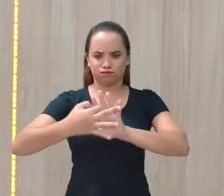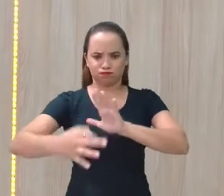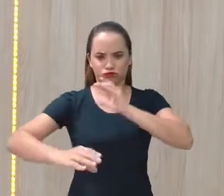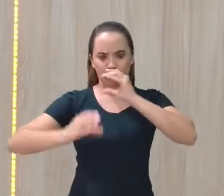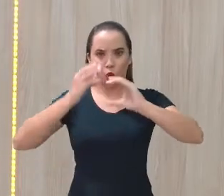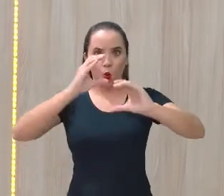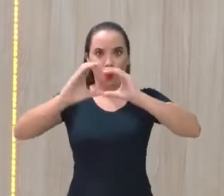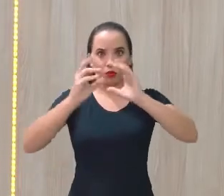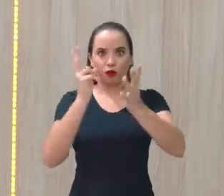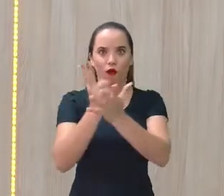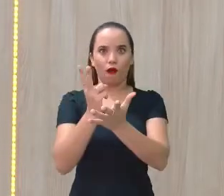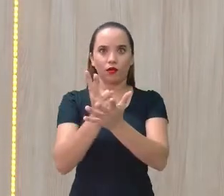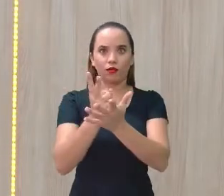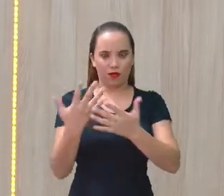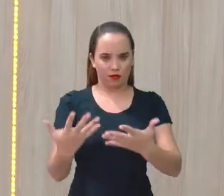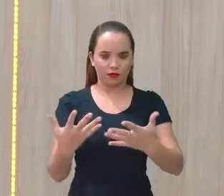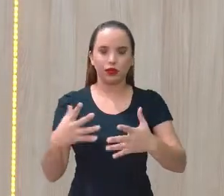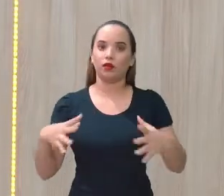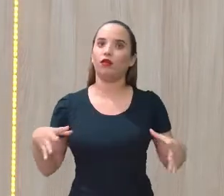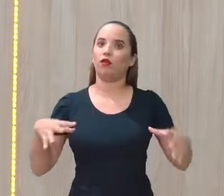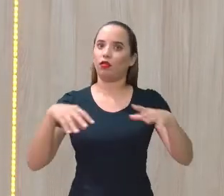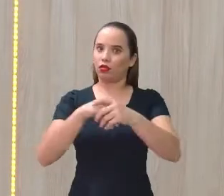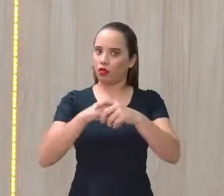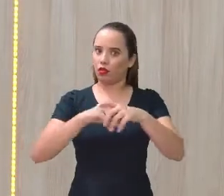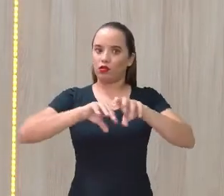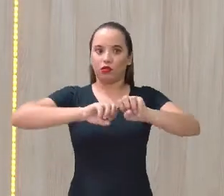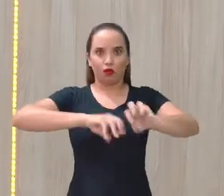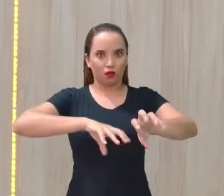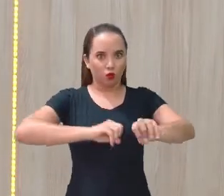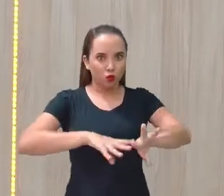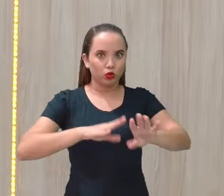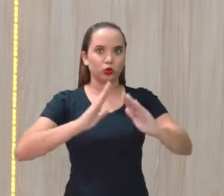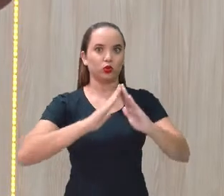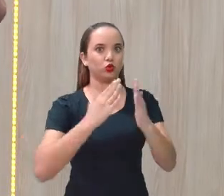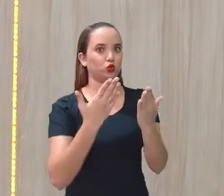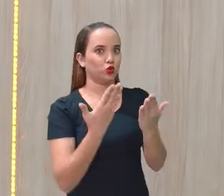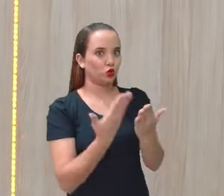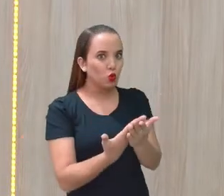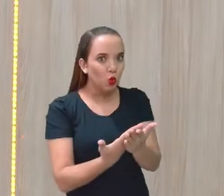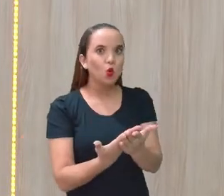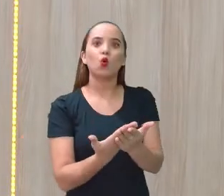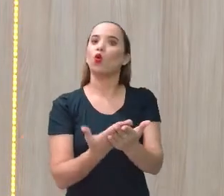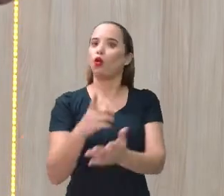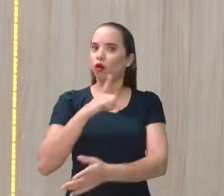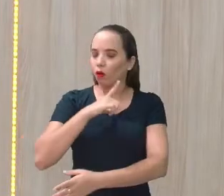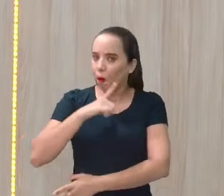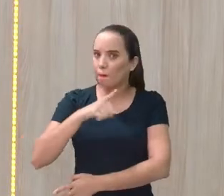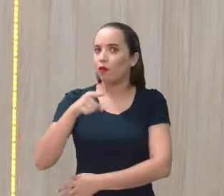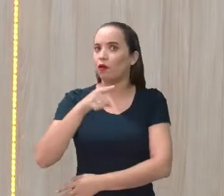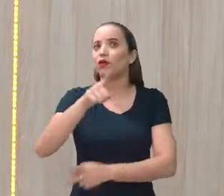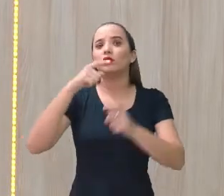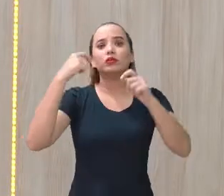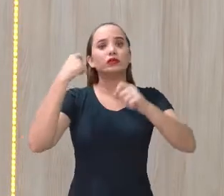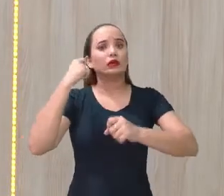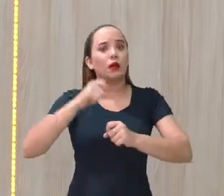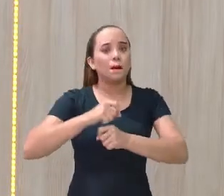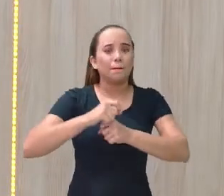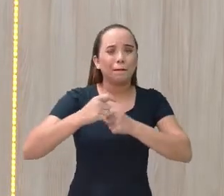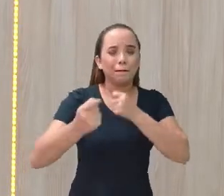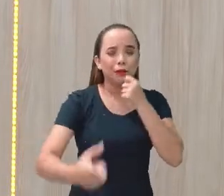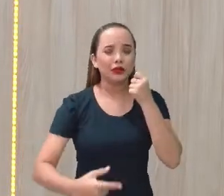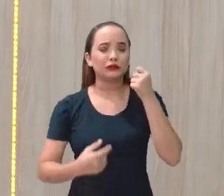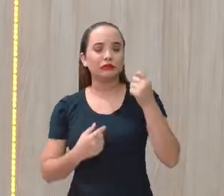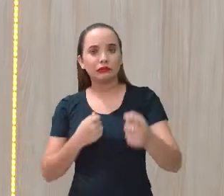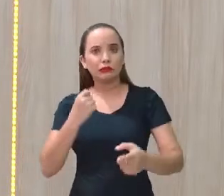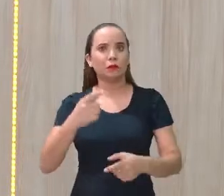comunicando. E na educação, na escola, você muitas vezes precisa ir à frente de